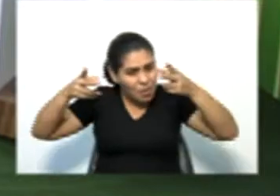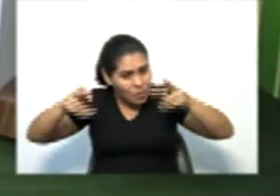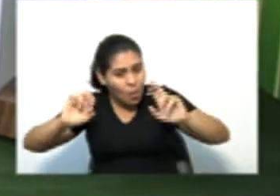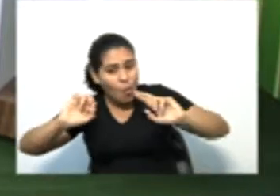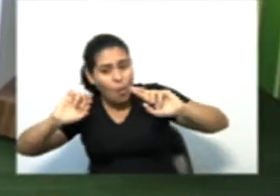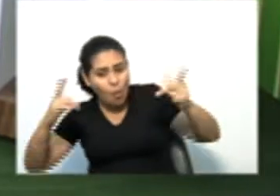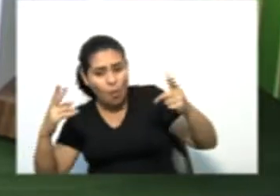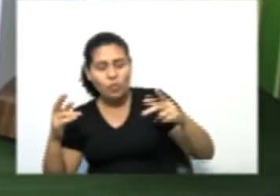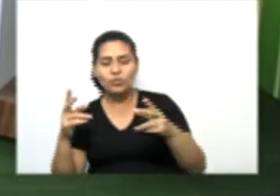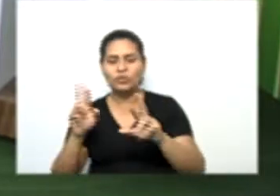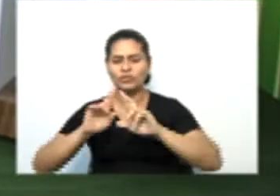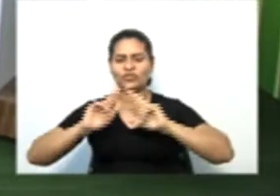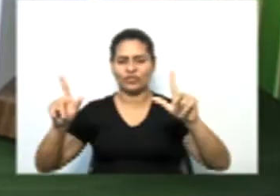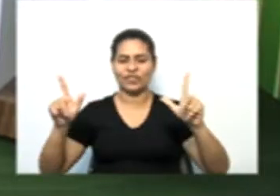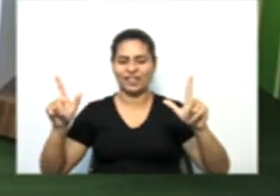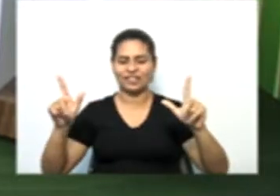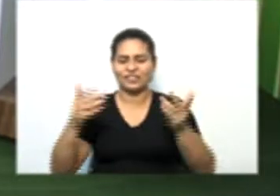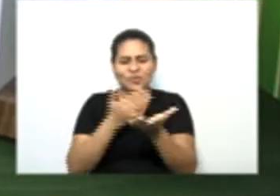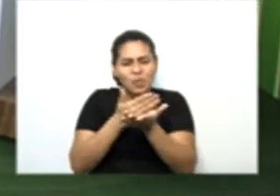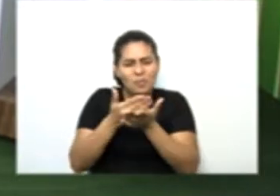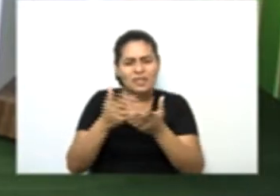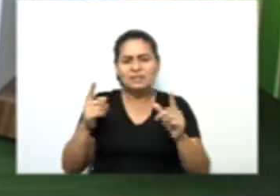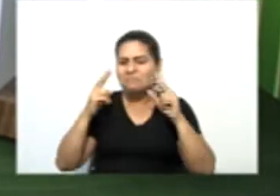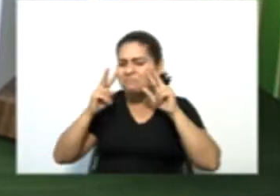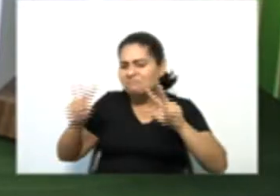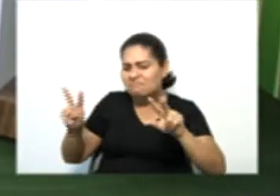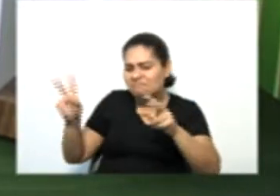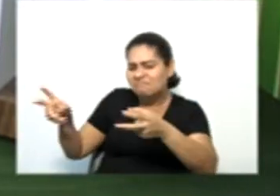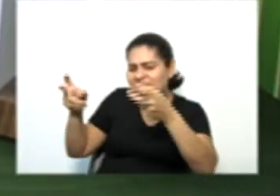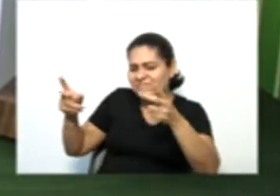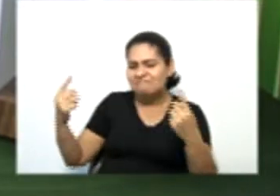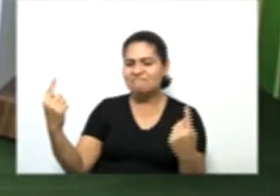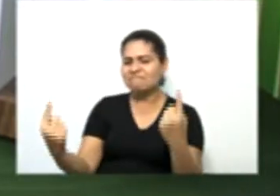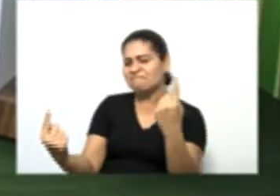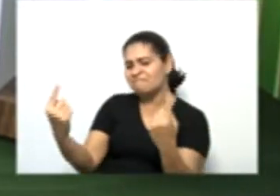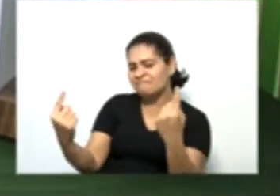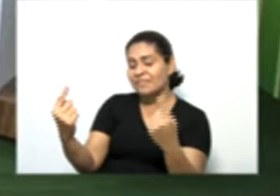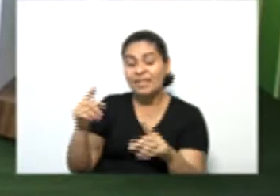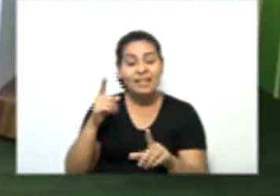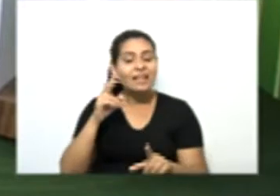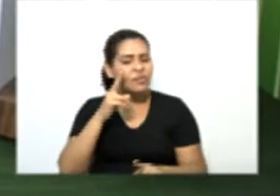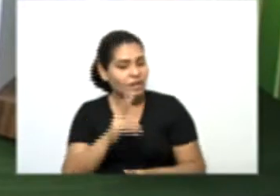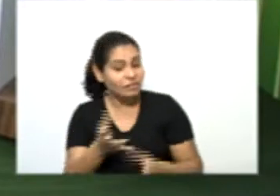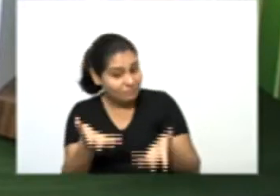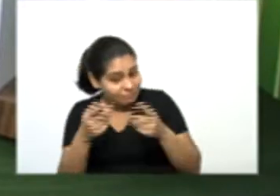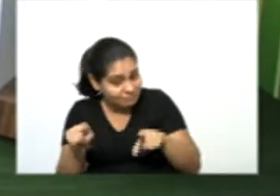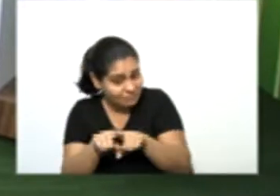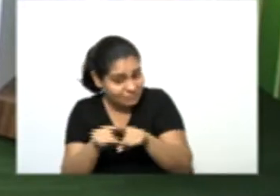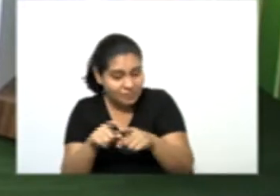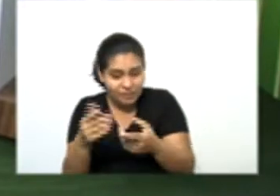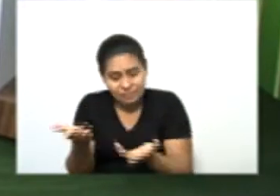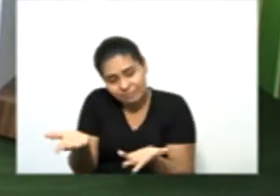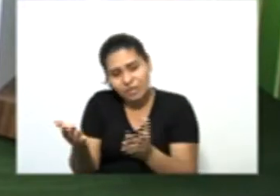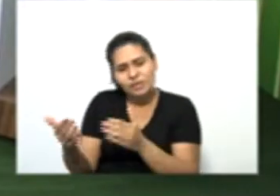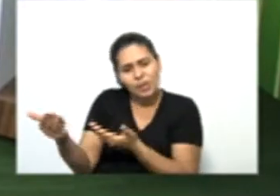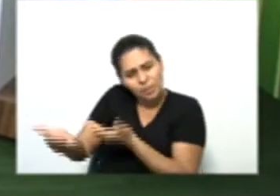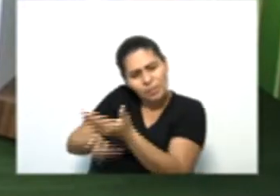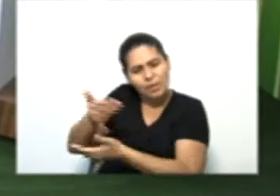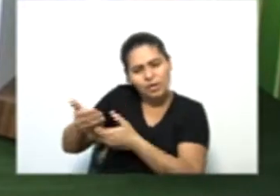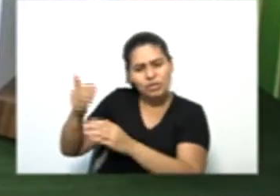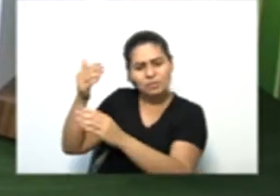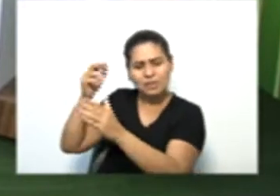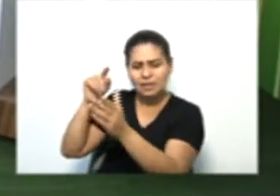aqui, né, na nossa sala virtual algumas diferenças. Mas não é só isso não, hein? Eu quero que você também participe com a gente.